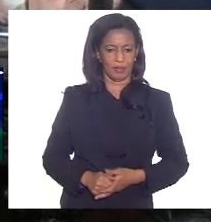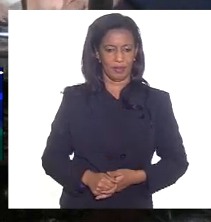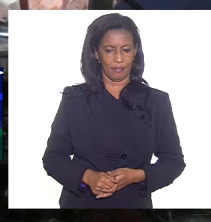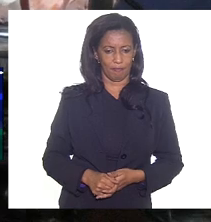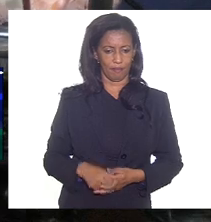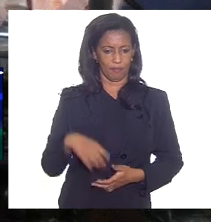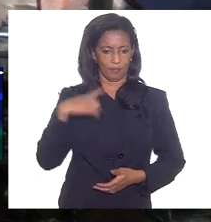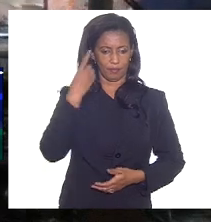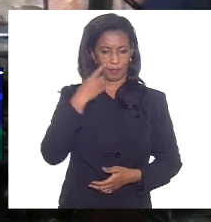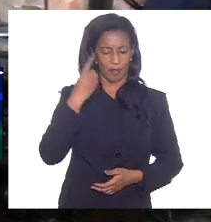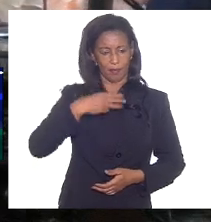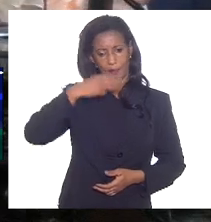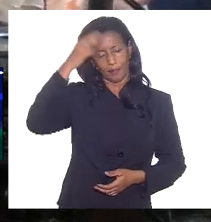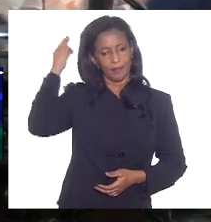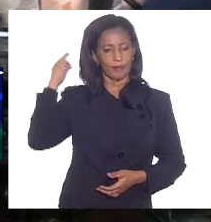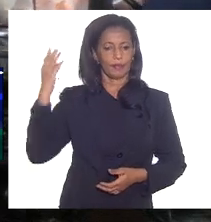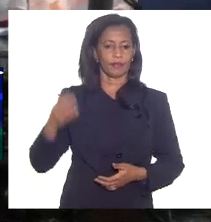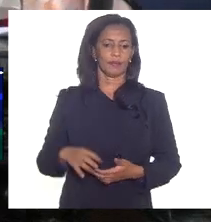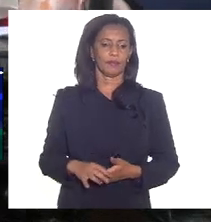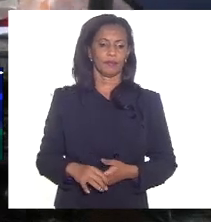deputado Márcio Pacheco.